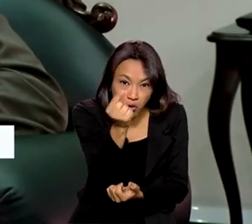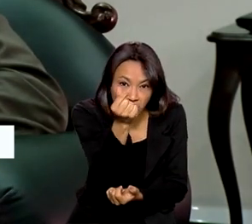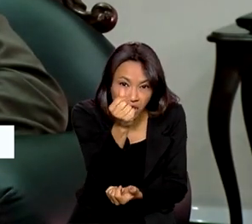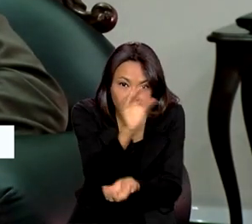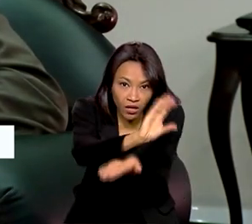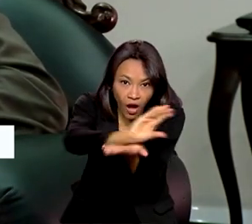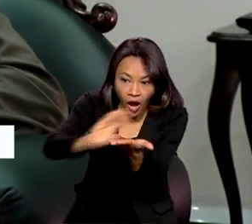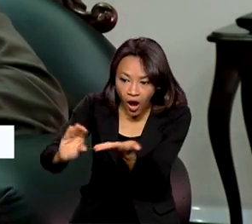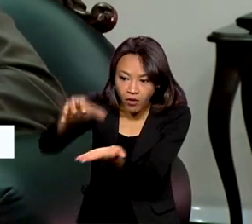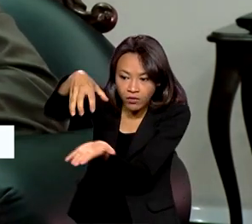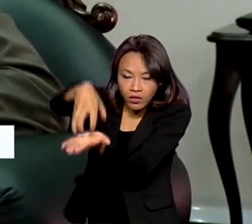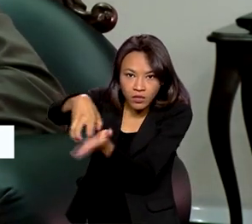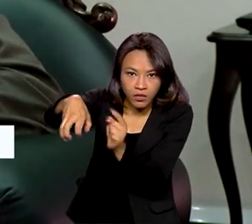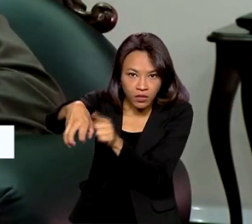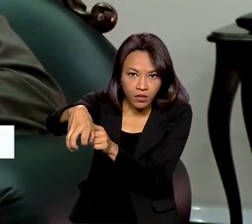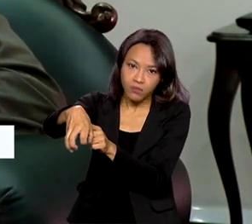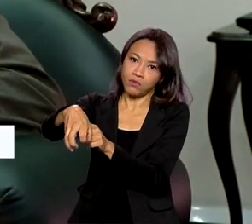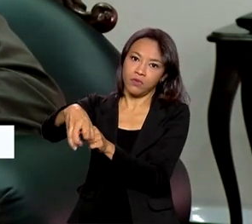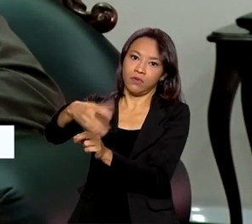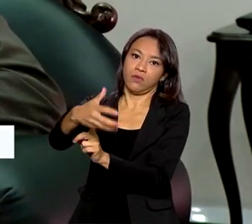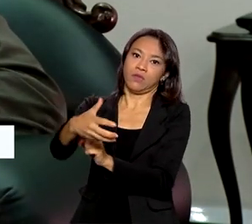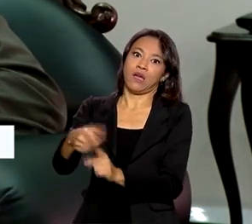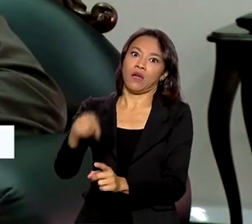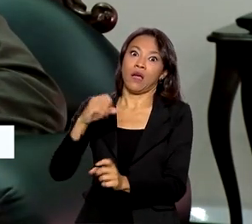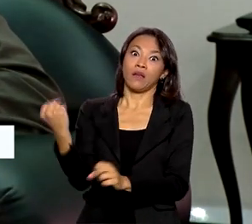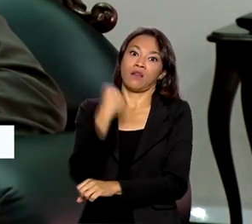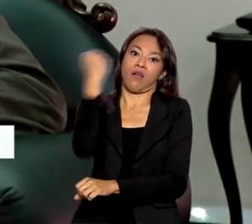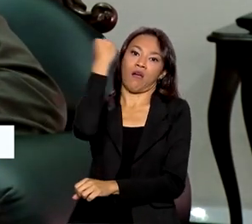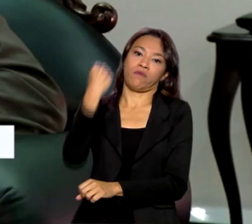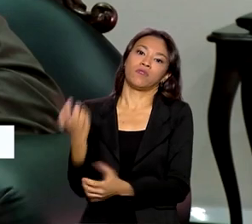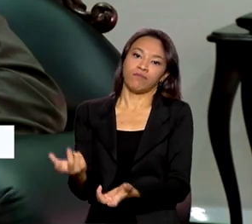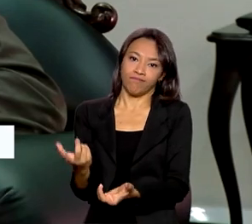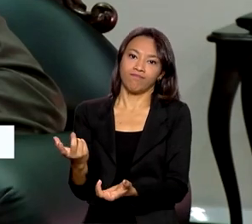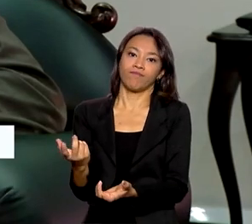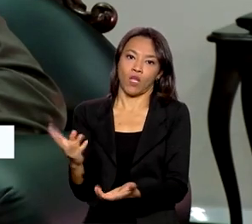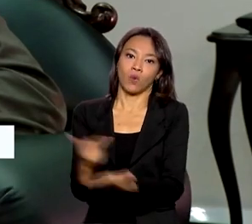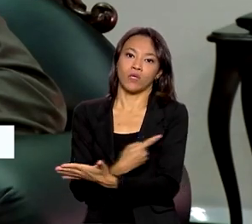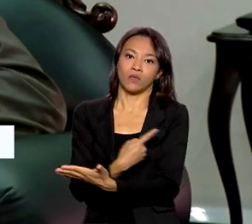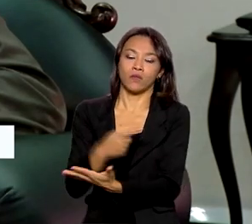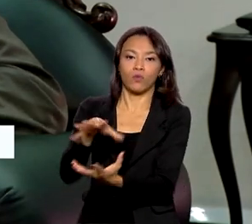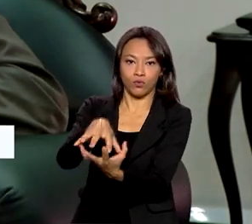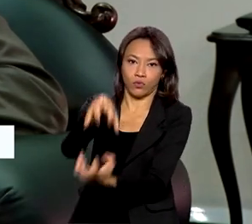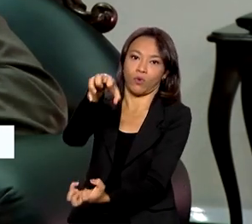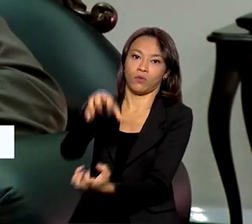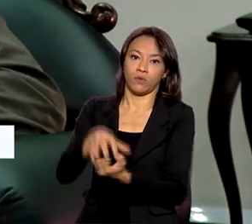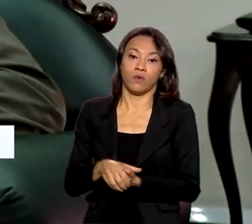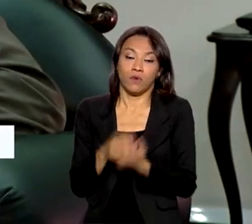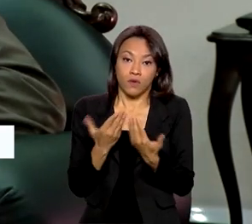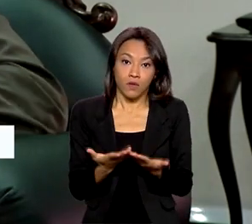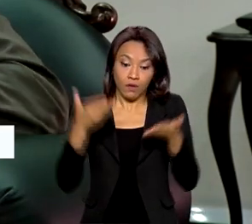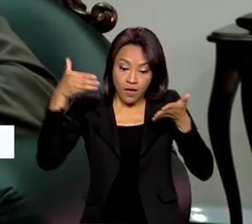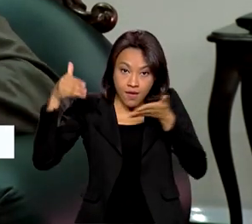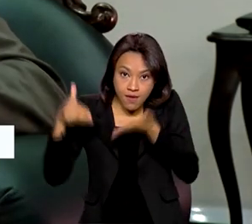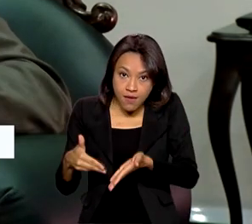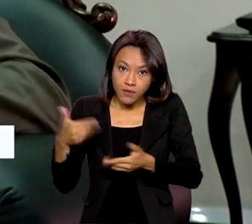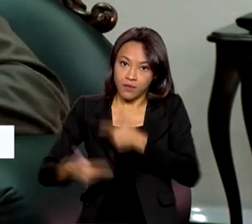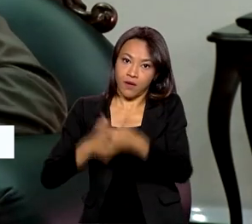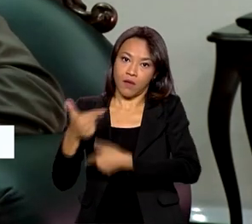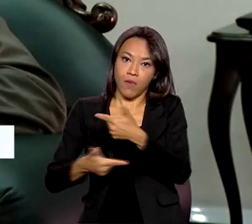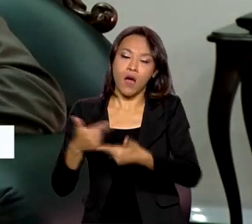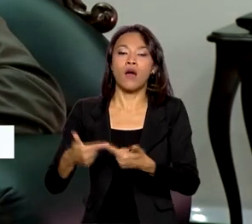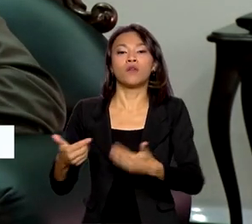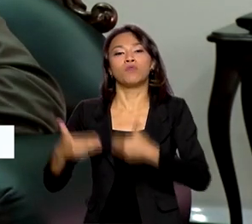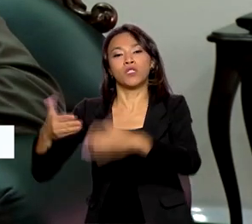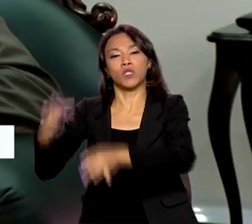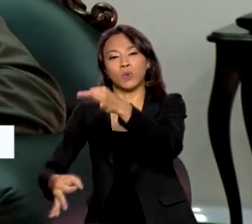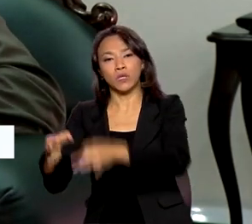dinheiro para cuidar dessas pessoas e não tem como mostrar de tão grave que são as imagens Então esse trabalho aqui do Ministério da Justiça em conjunto com o